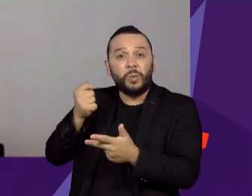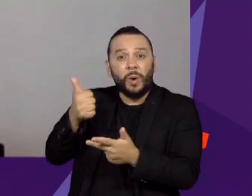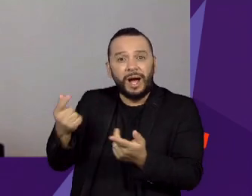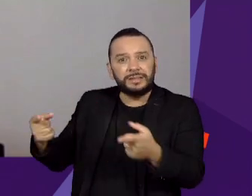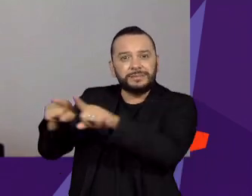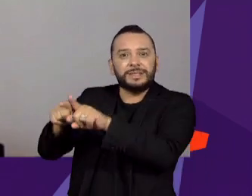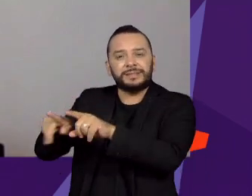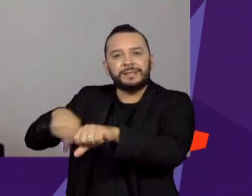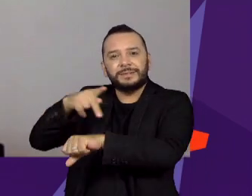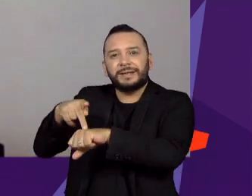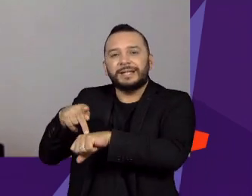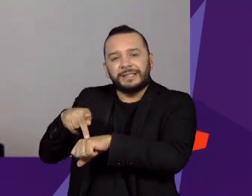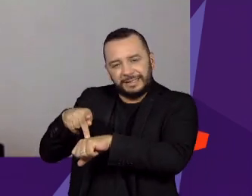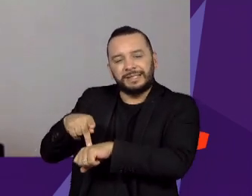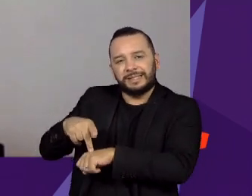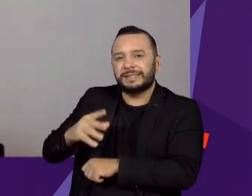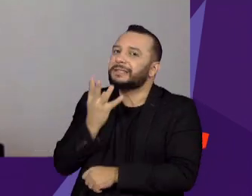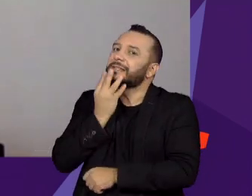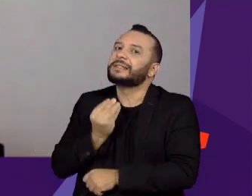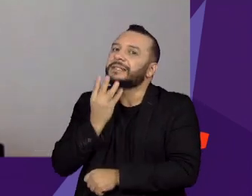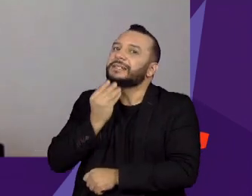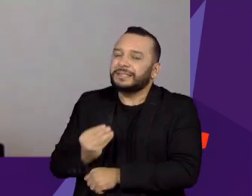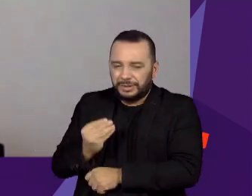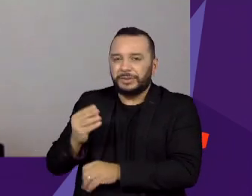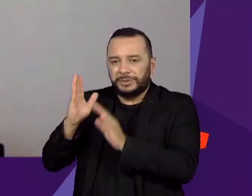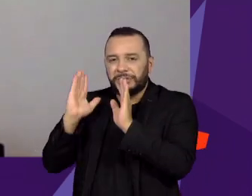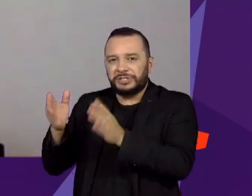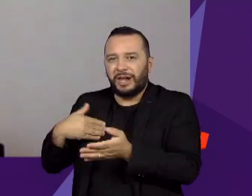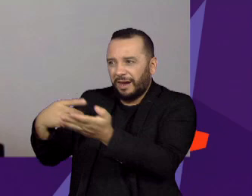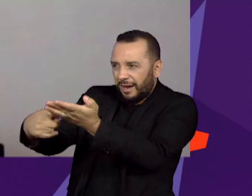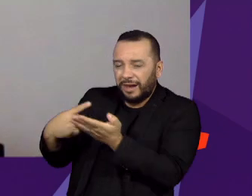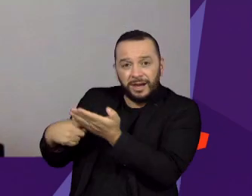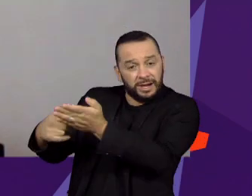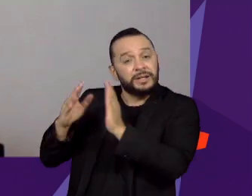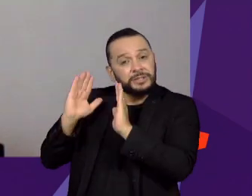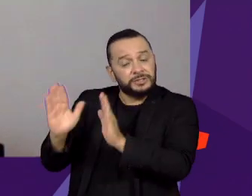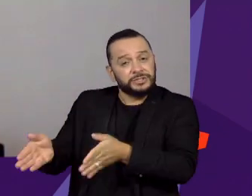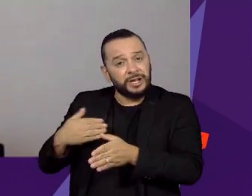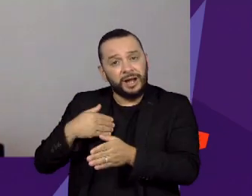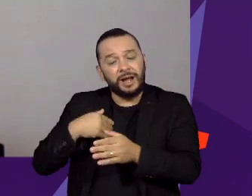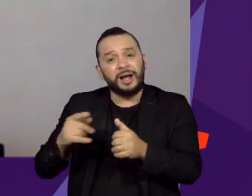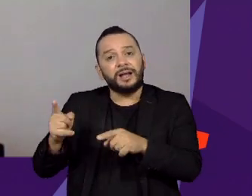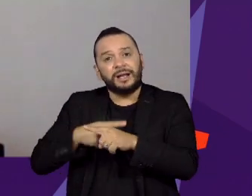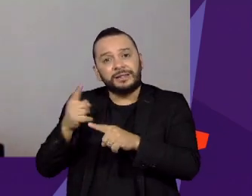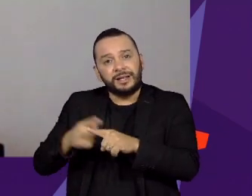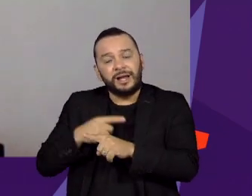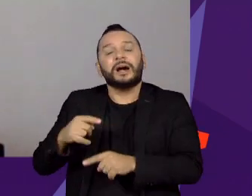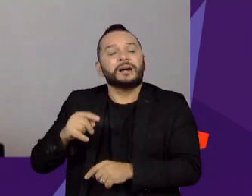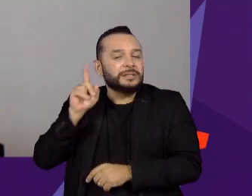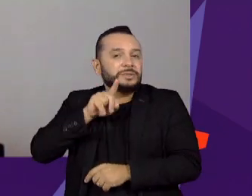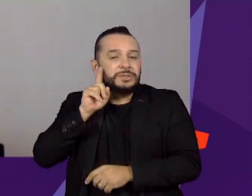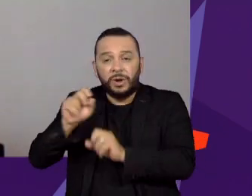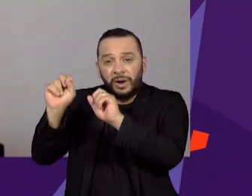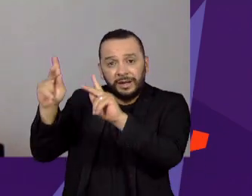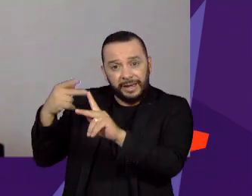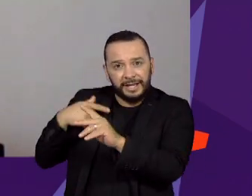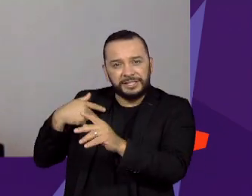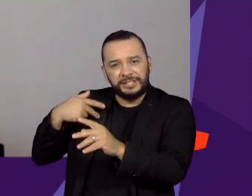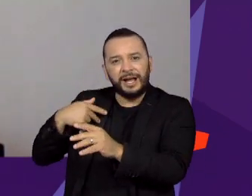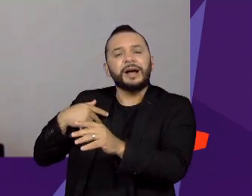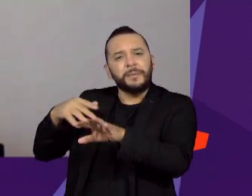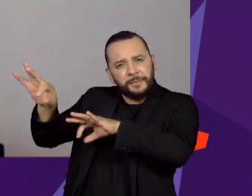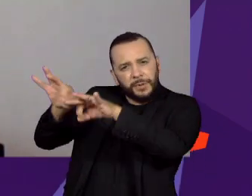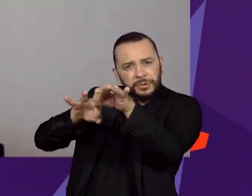estávamos fechando um triângulo de cooperação, mas Inglaterra e Estados Unidos estavam ok. Lançamos Genomics Brasil, um